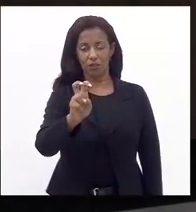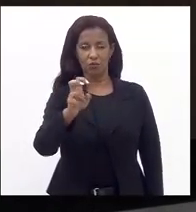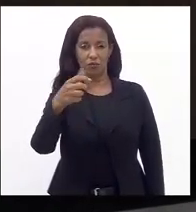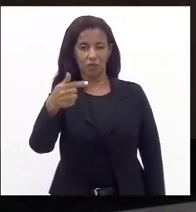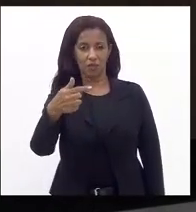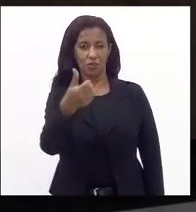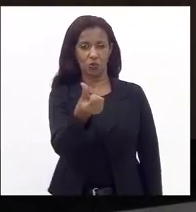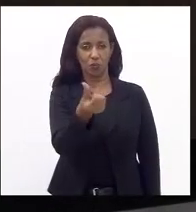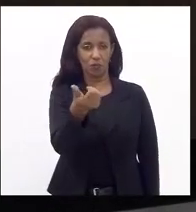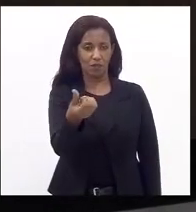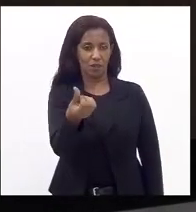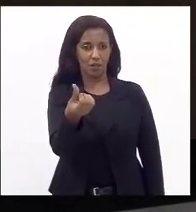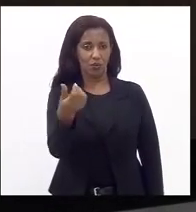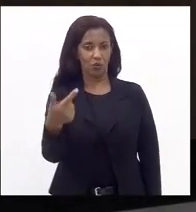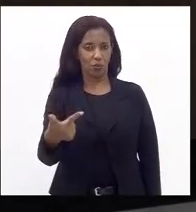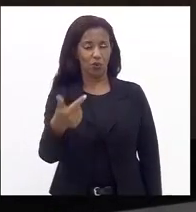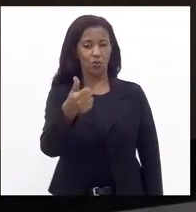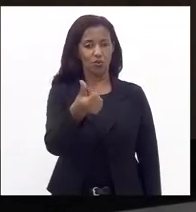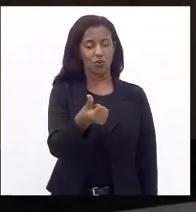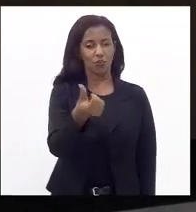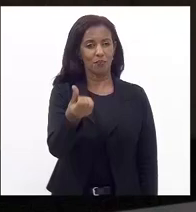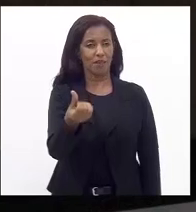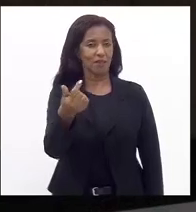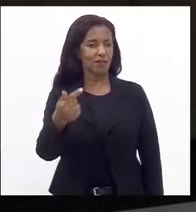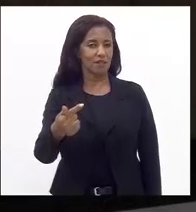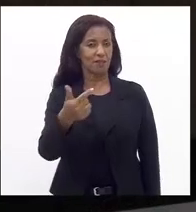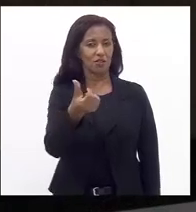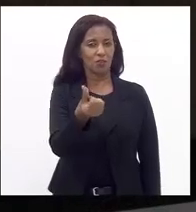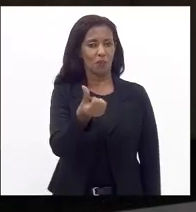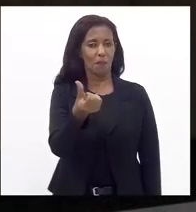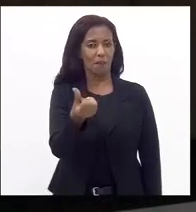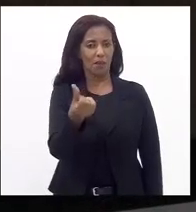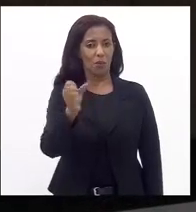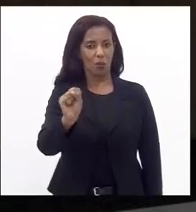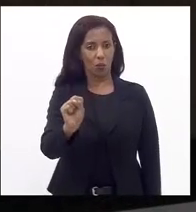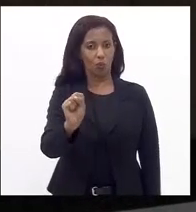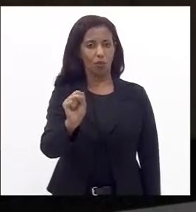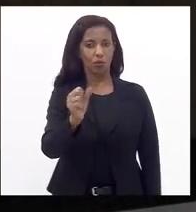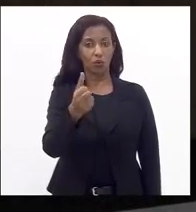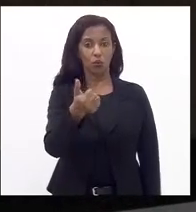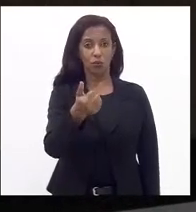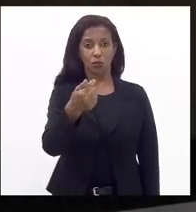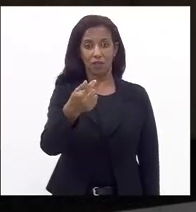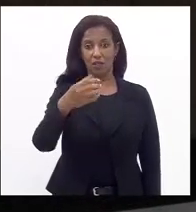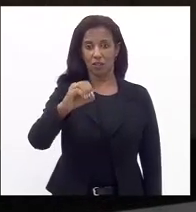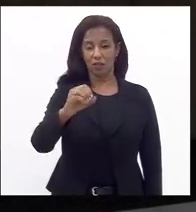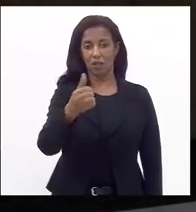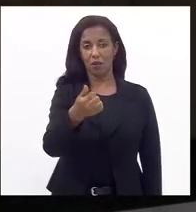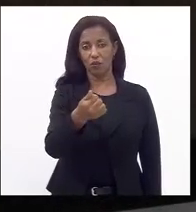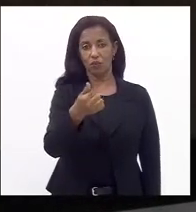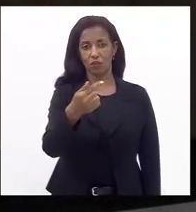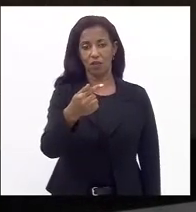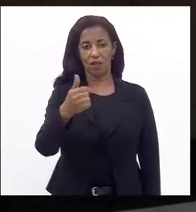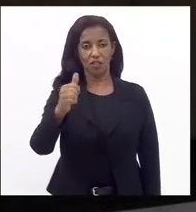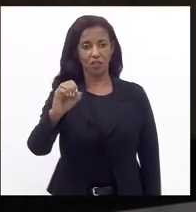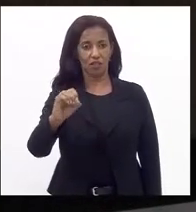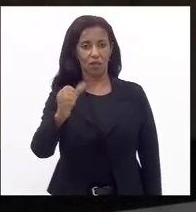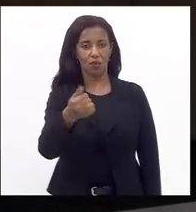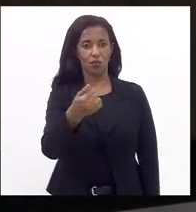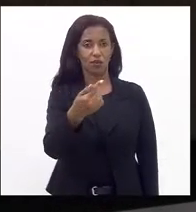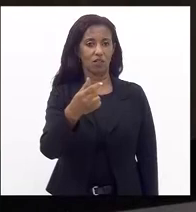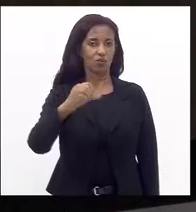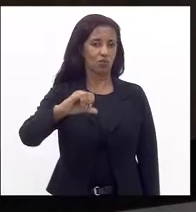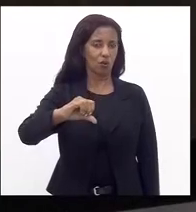162 163 164 165 67 1681 70 71 72 73